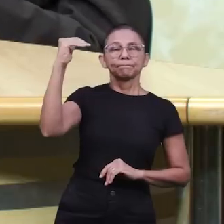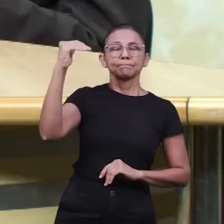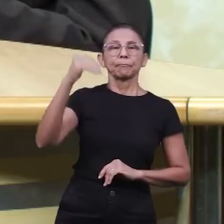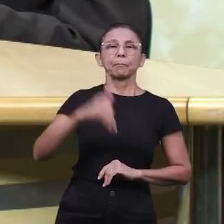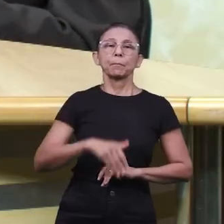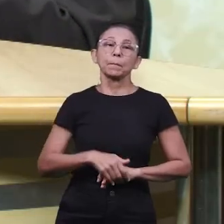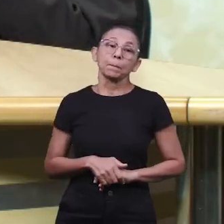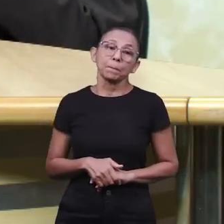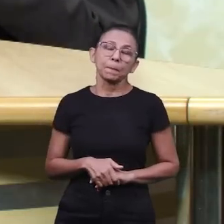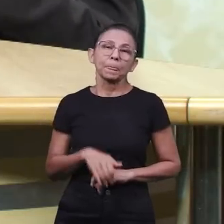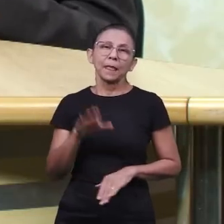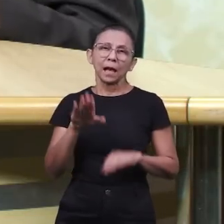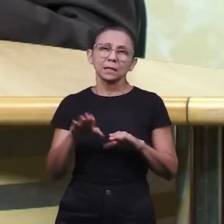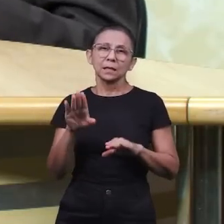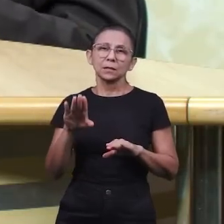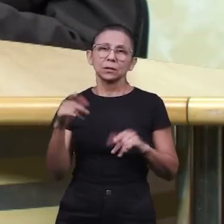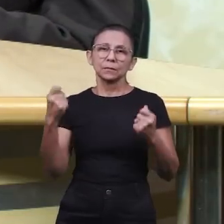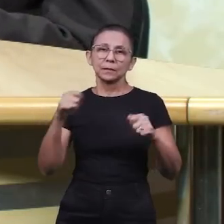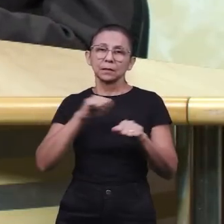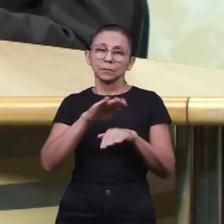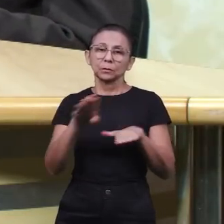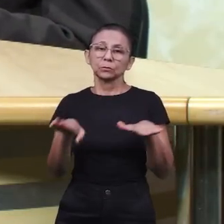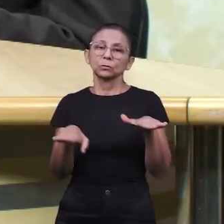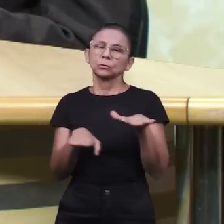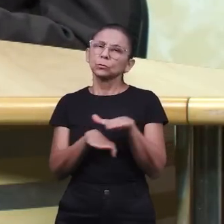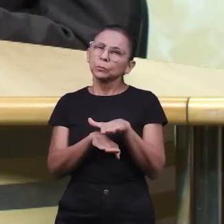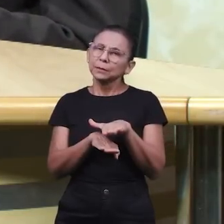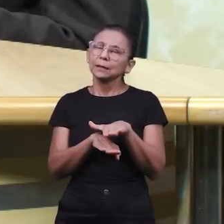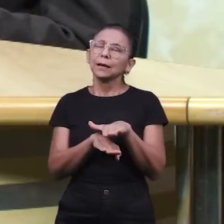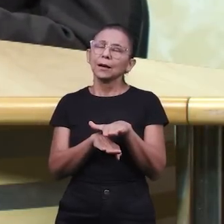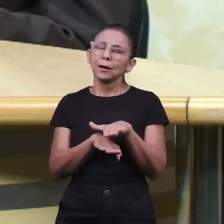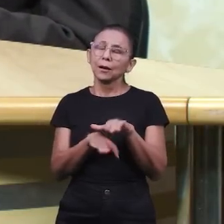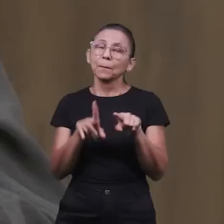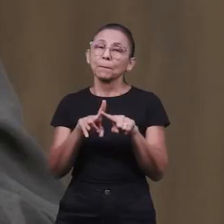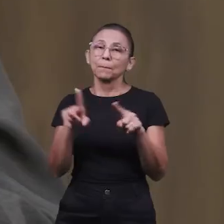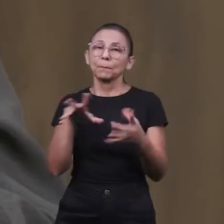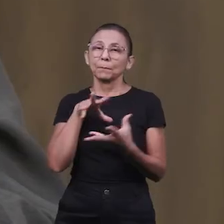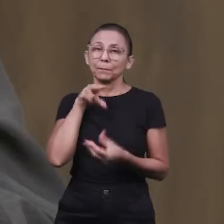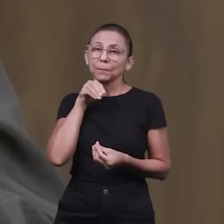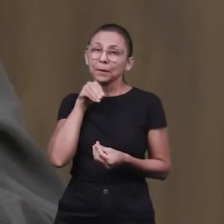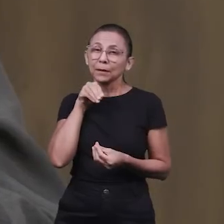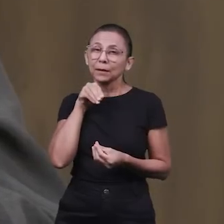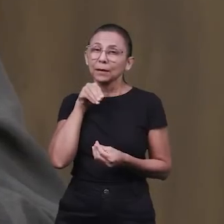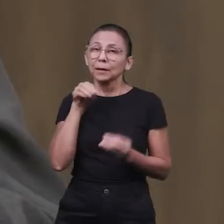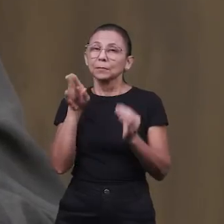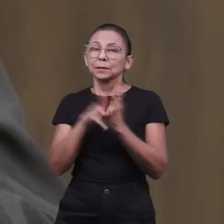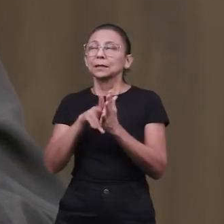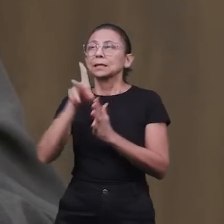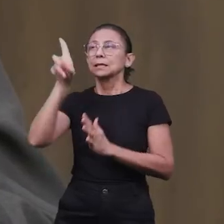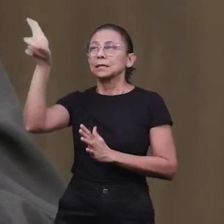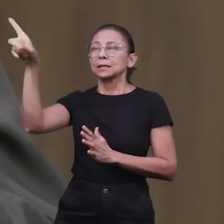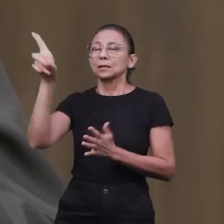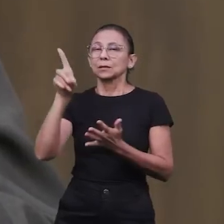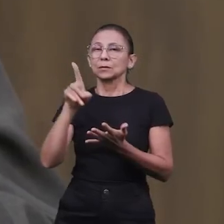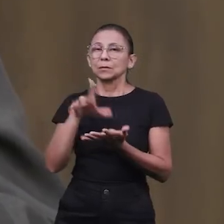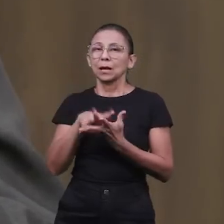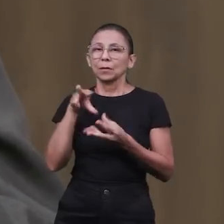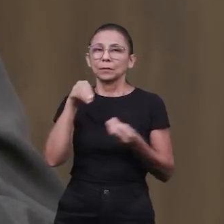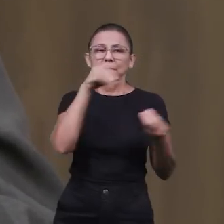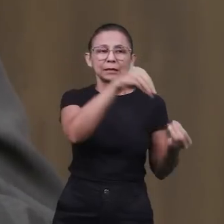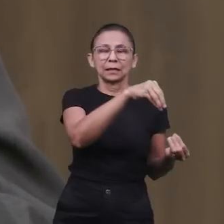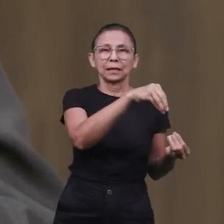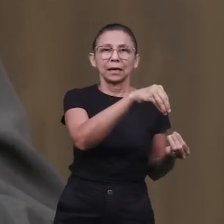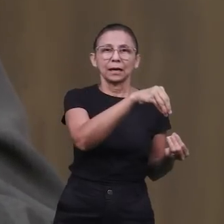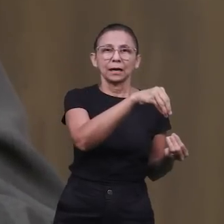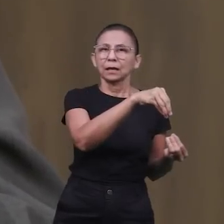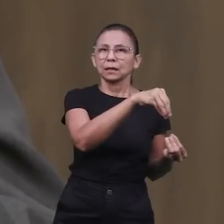degradantes, até temos que nos humilhar, mas a nossa alma pertence ao nosso Deus. Glória a Deus. Nós não entregamos a ninguém